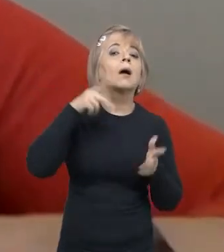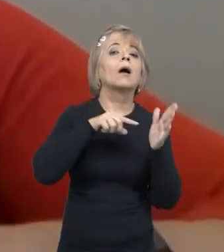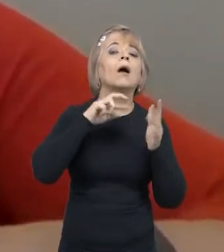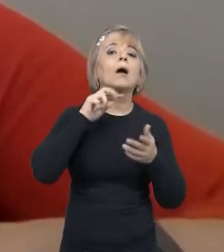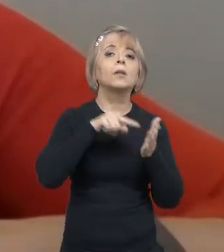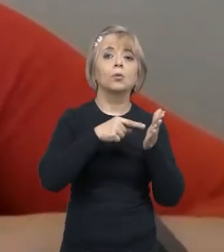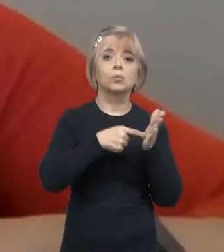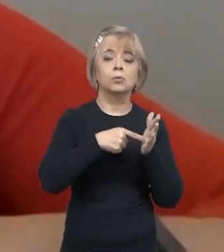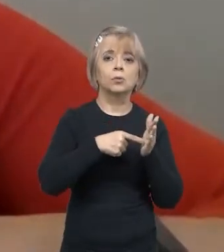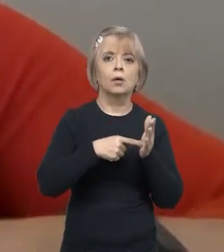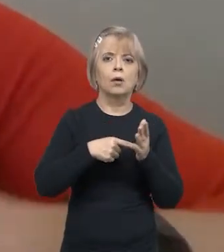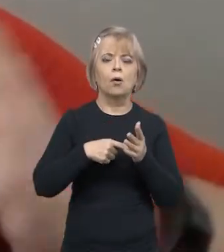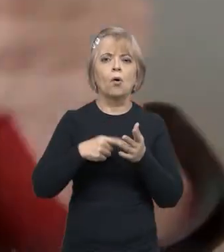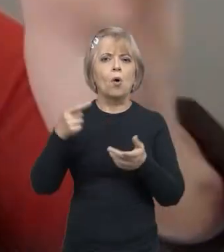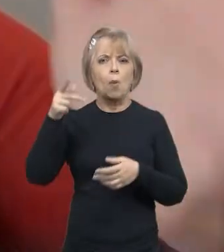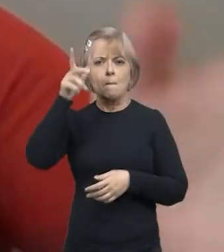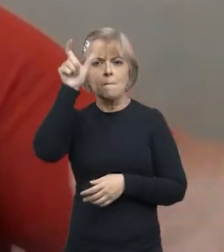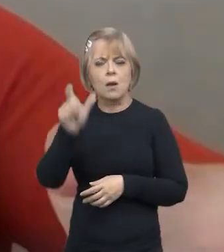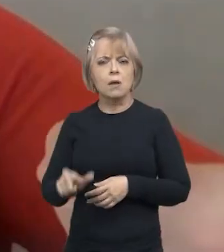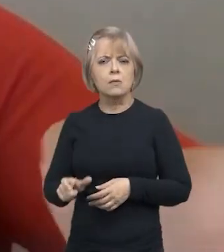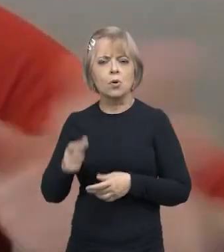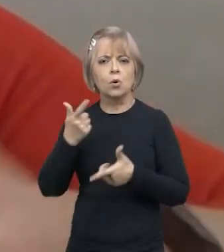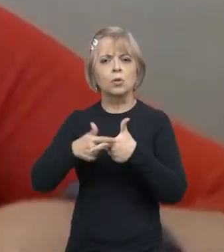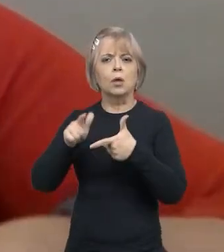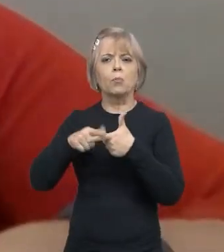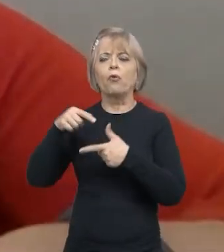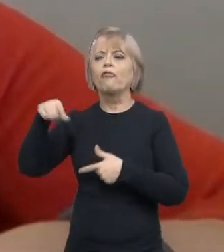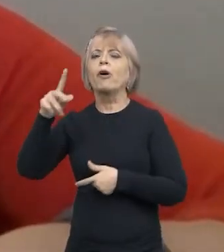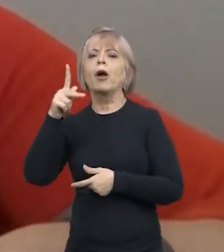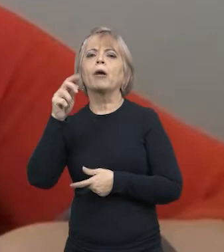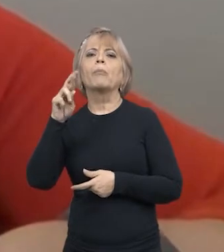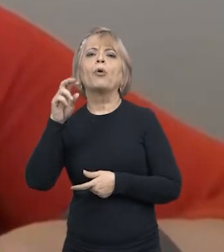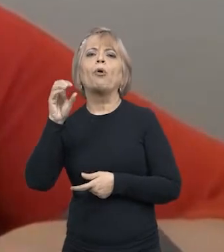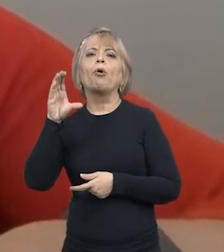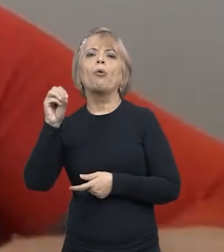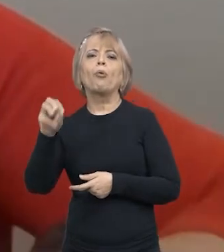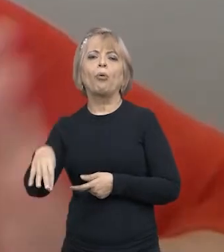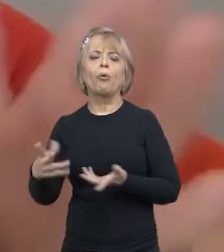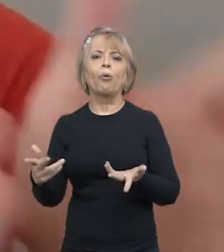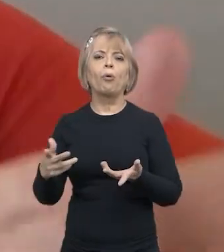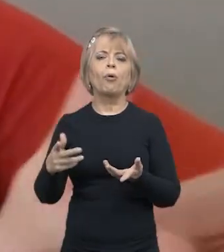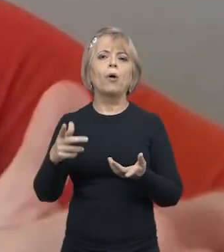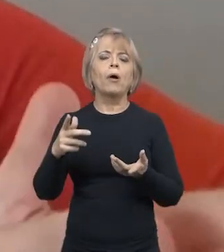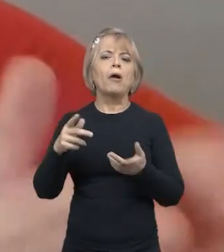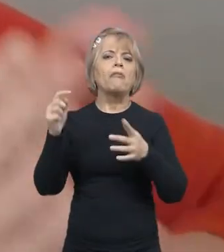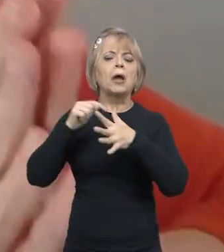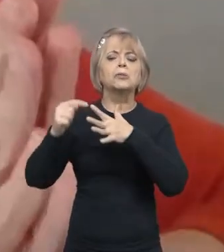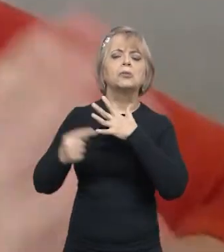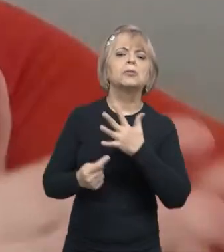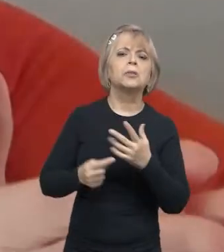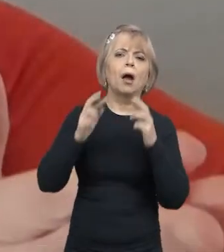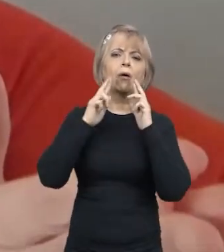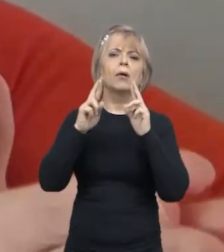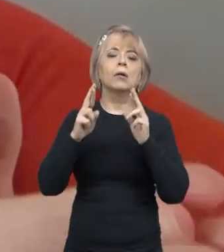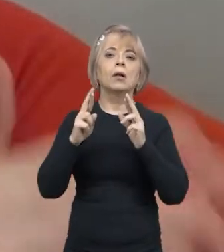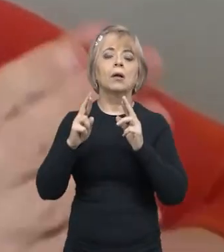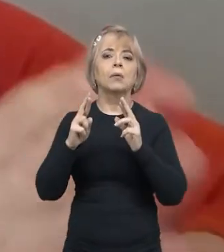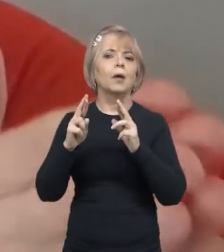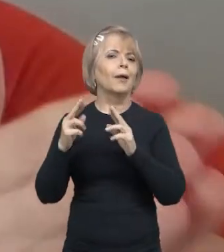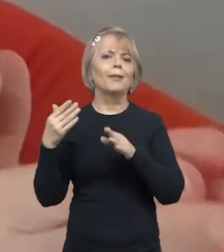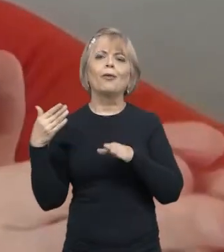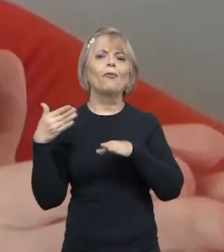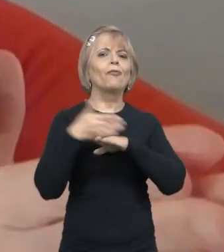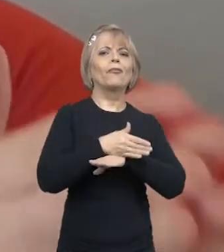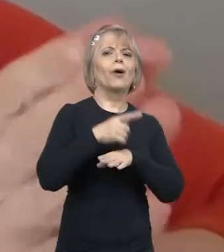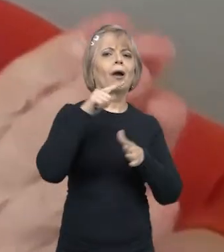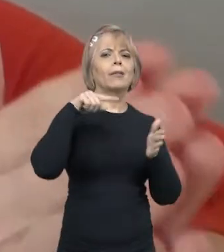reclamações. O consumidor que tem um problema, ele vai reclamar no PROCON, ele coloca nas redes sociais, mas ele não vai ao Ministério Público. Então a gente perde